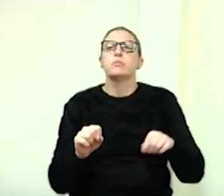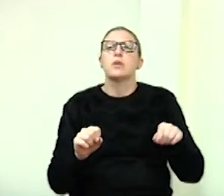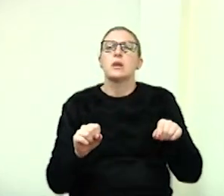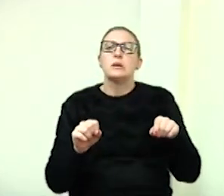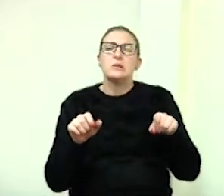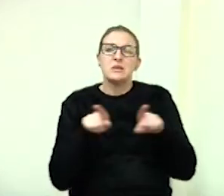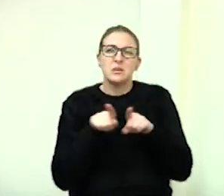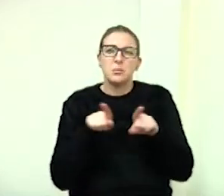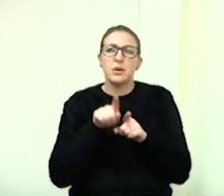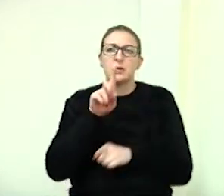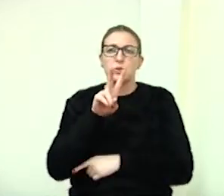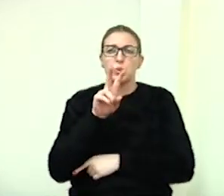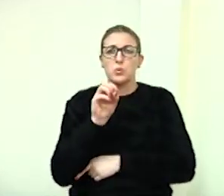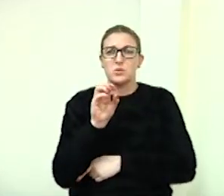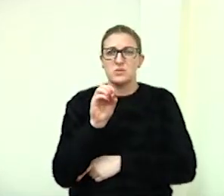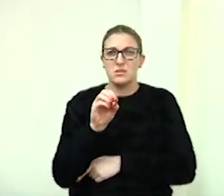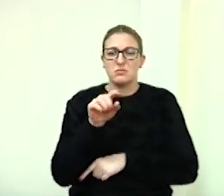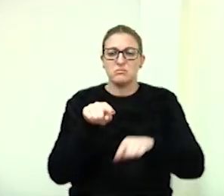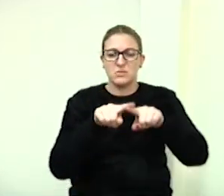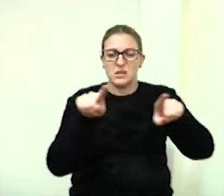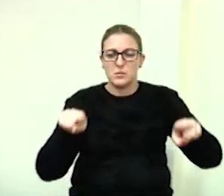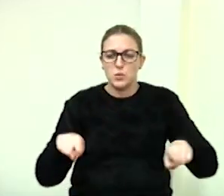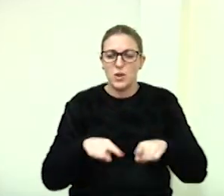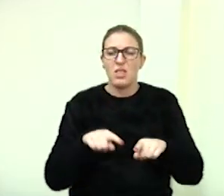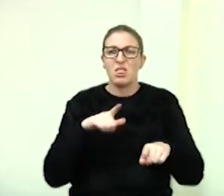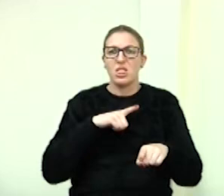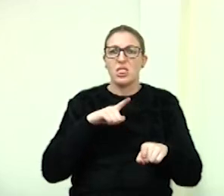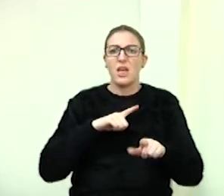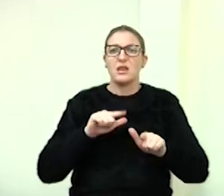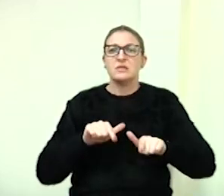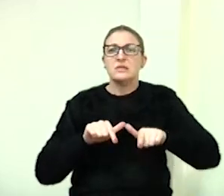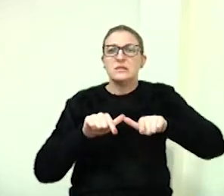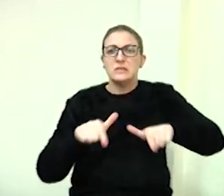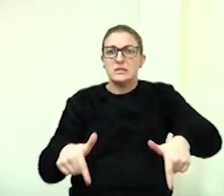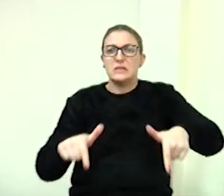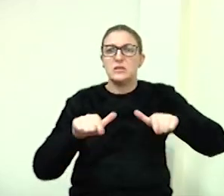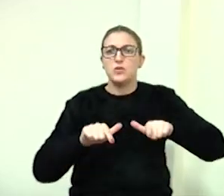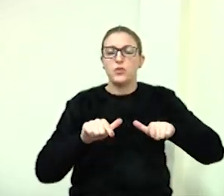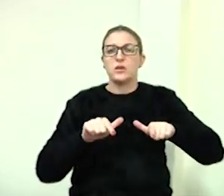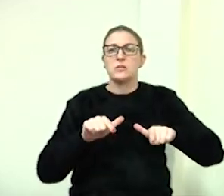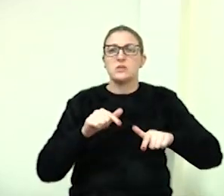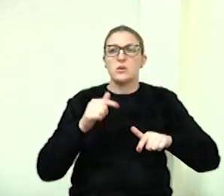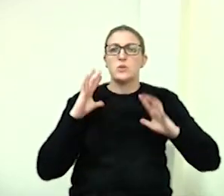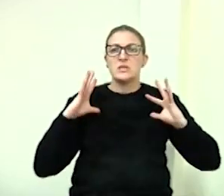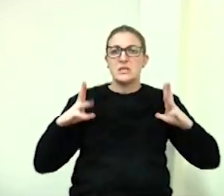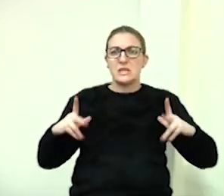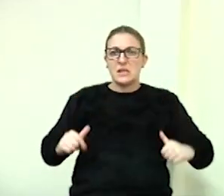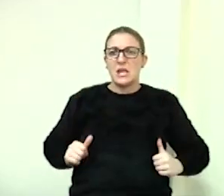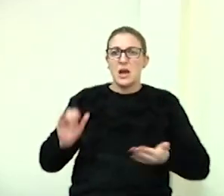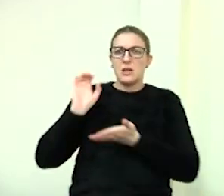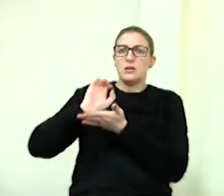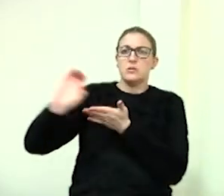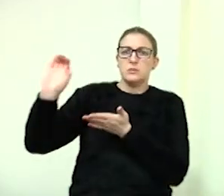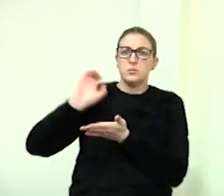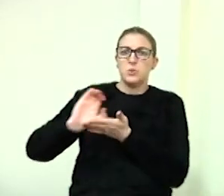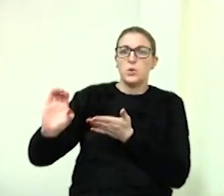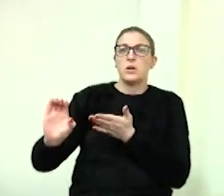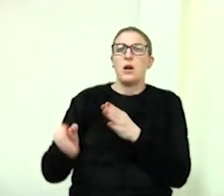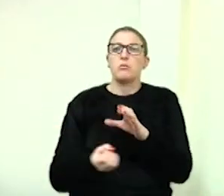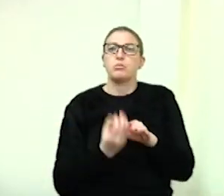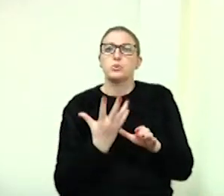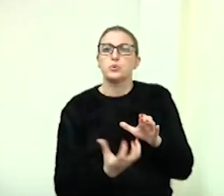propriedades com certificação fitossanitária habilitadas para exportar sua produção para fora do Estado do país,